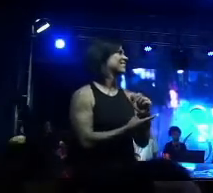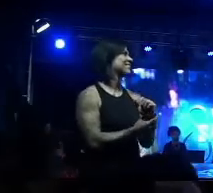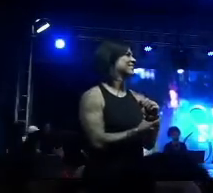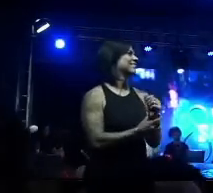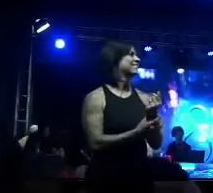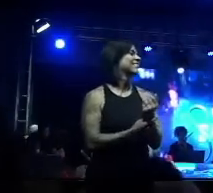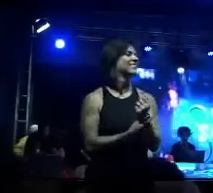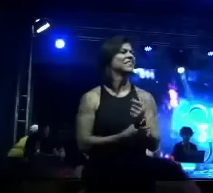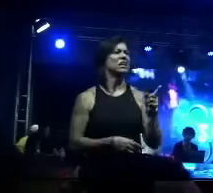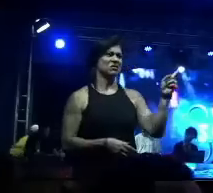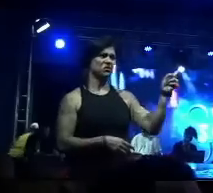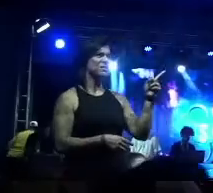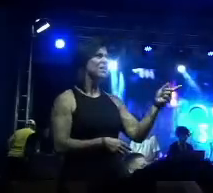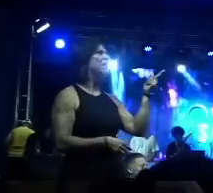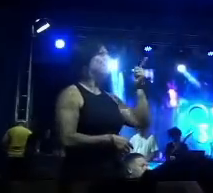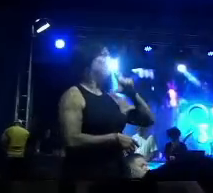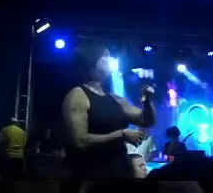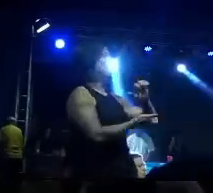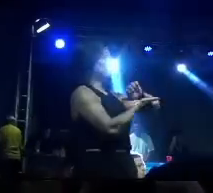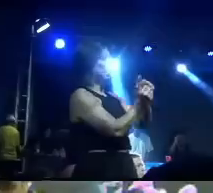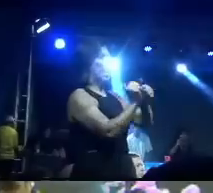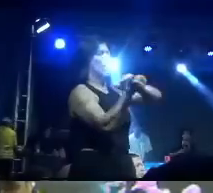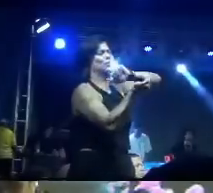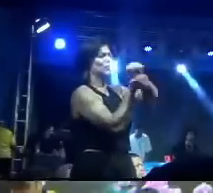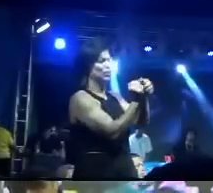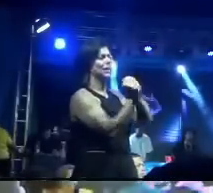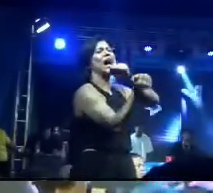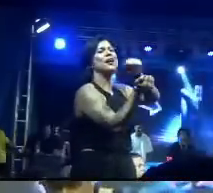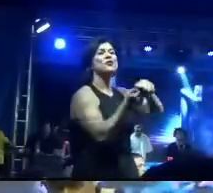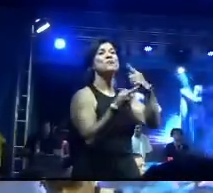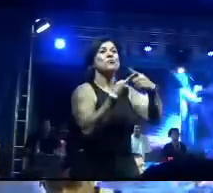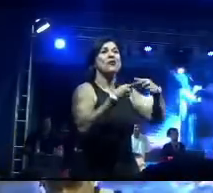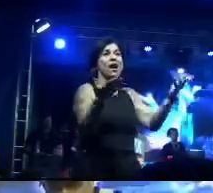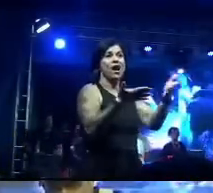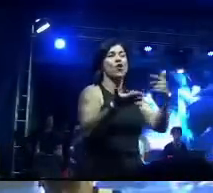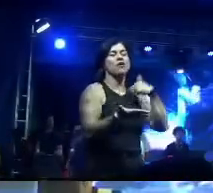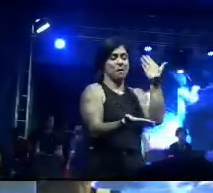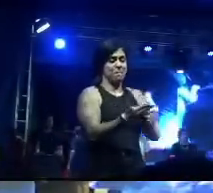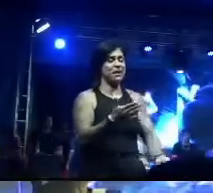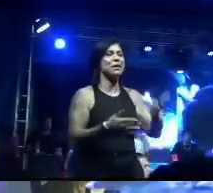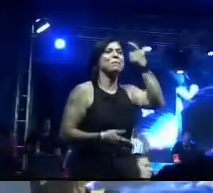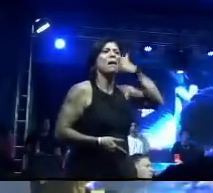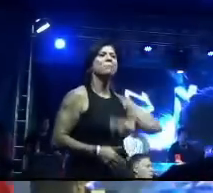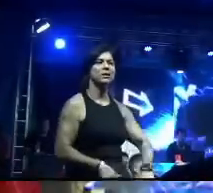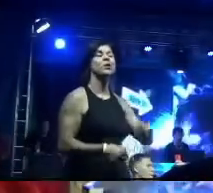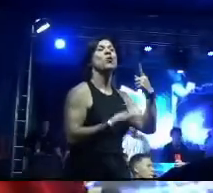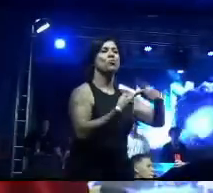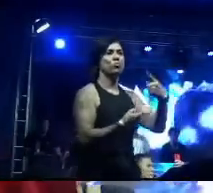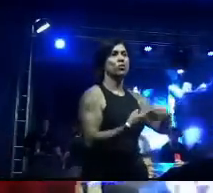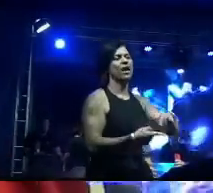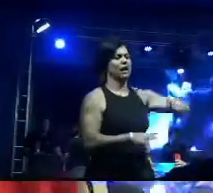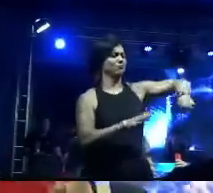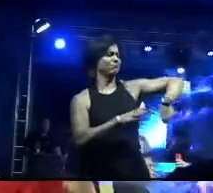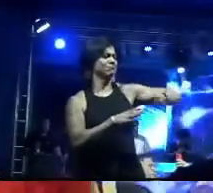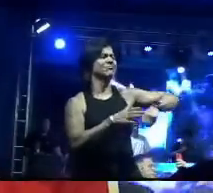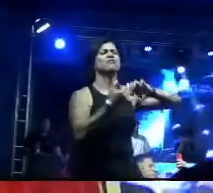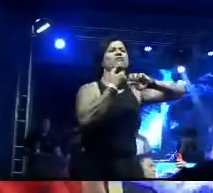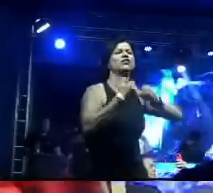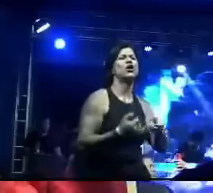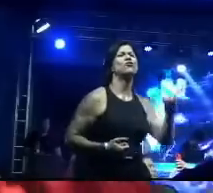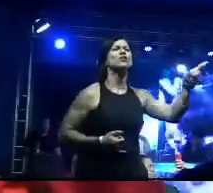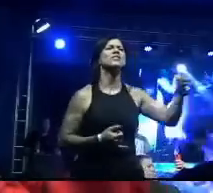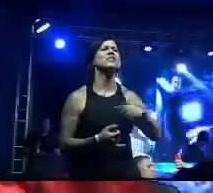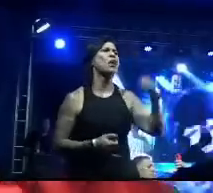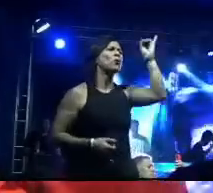Você vai ser mastigado Sabe que agora vai perder pro prado Tem o feijão tropeiro Você é um idiota